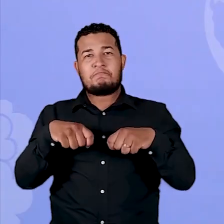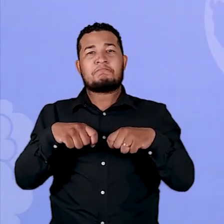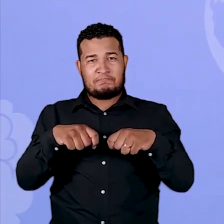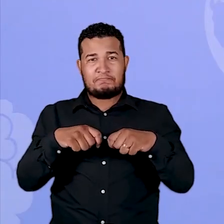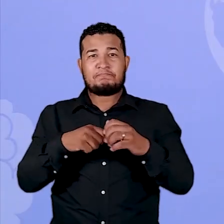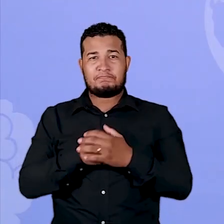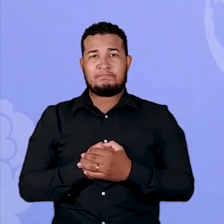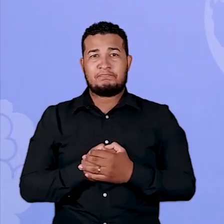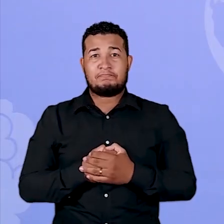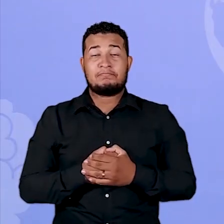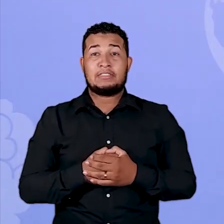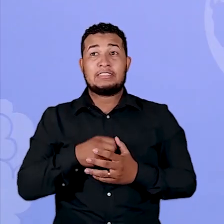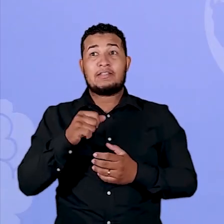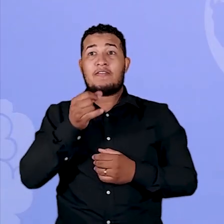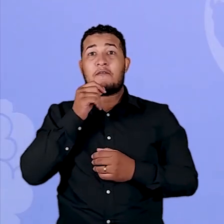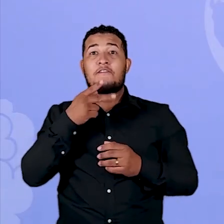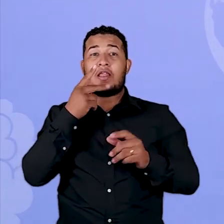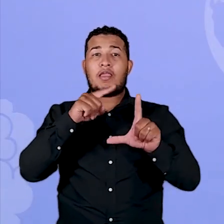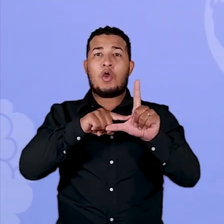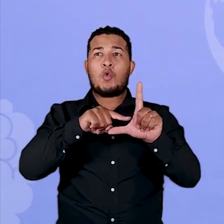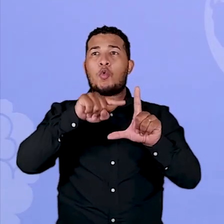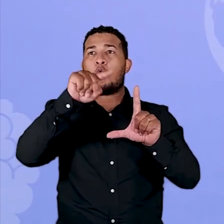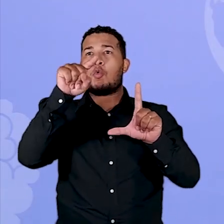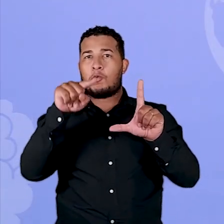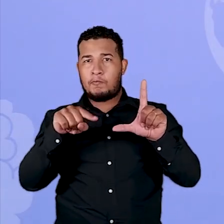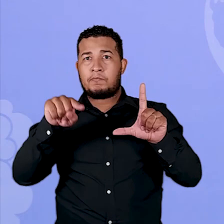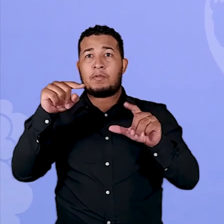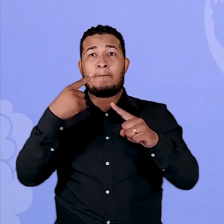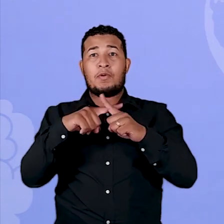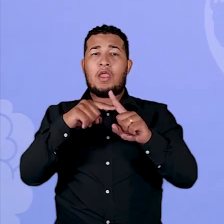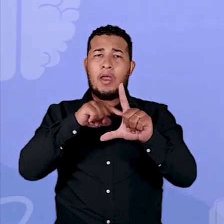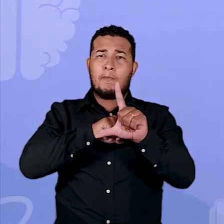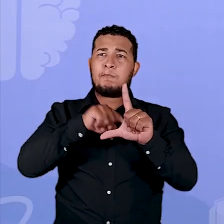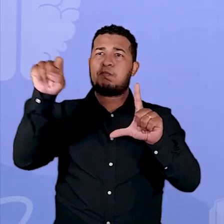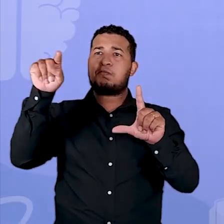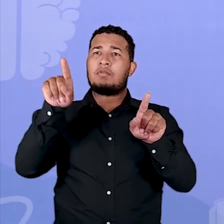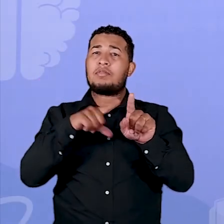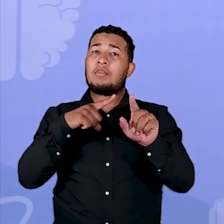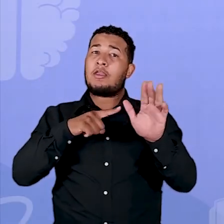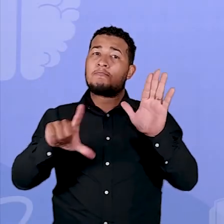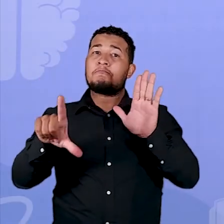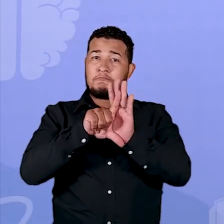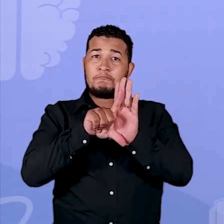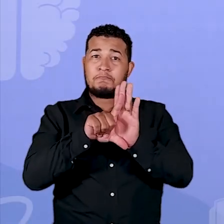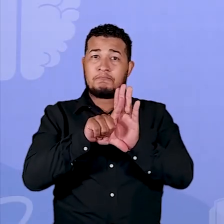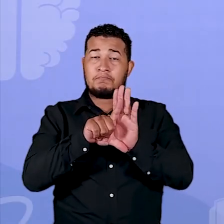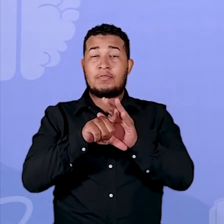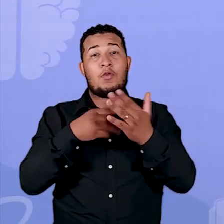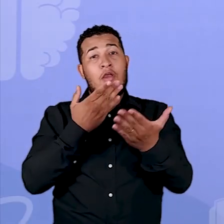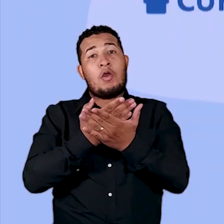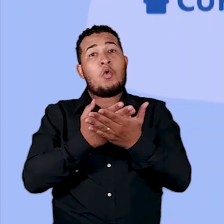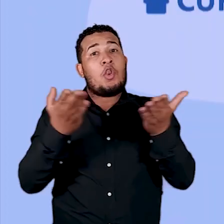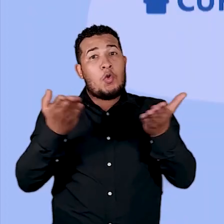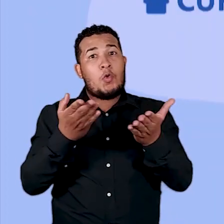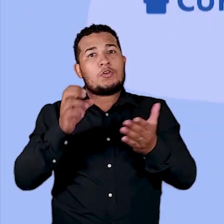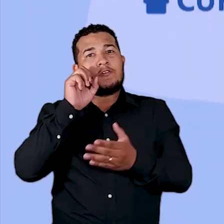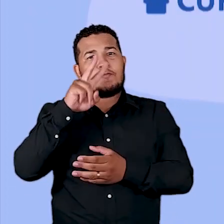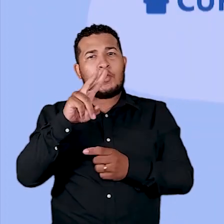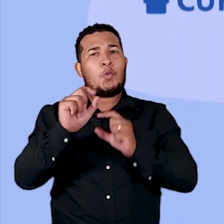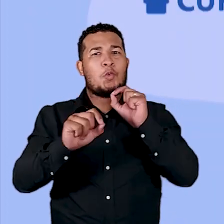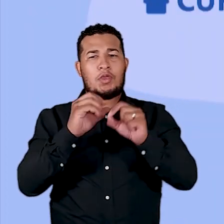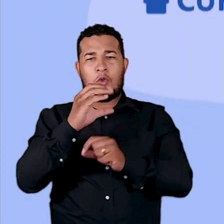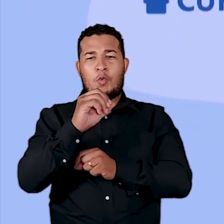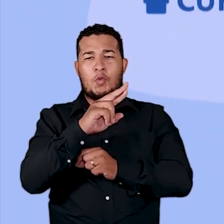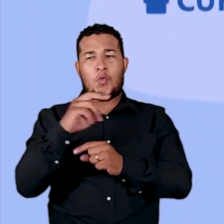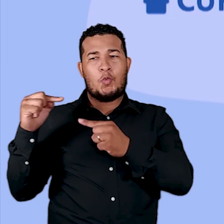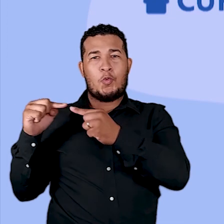saber quanto que vale esse nosso resistor. Isso é chamado de curvas ômicas, porque é uma reta e obedece à lei de Ohm. Então, galera, na aula de hoje a